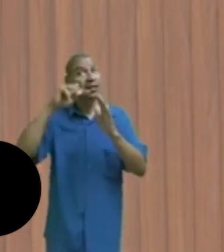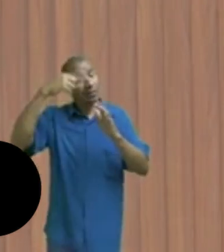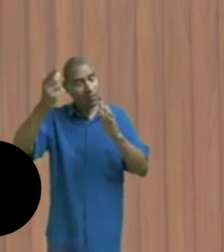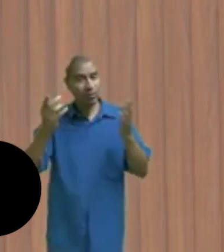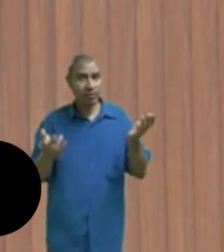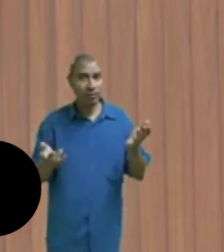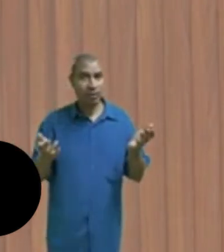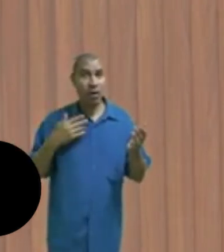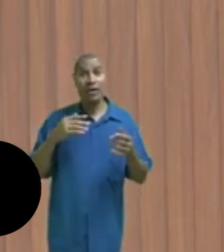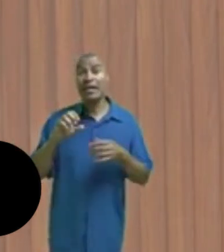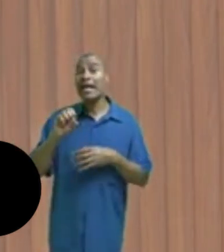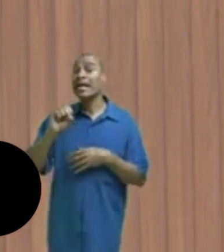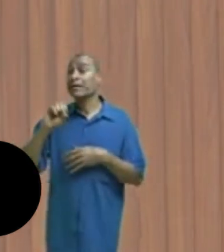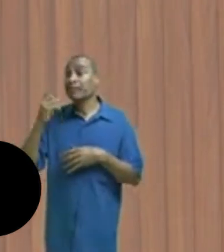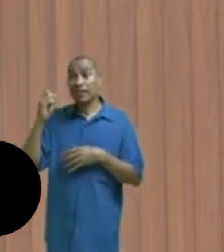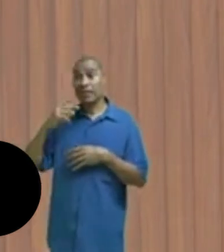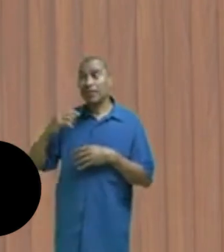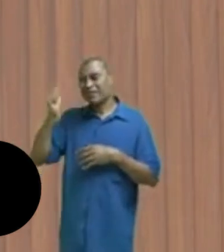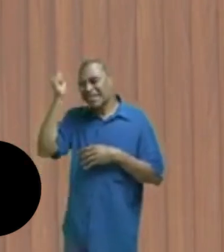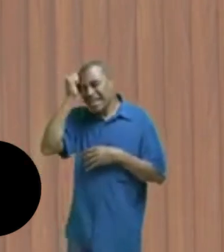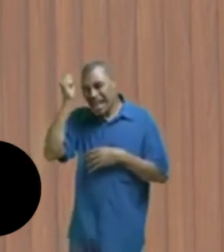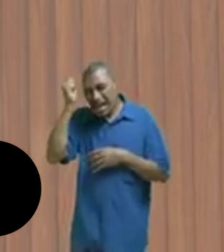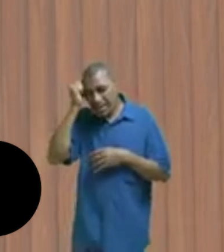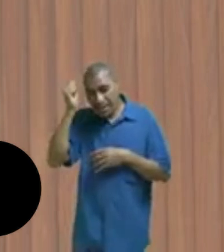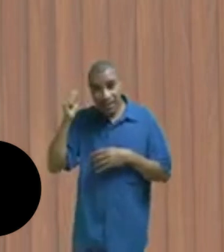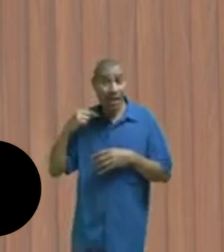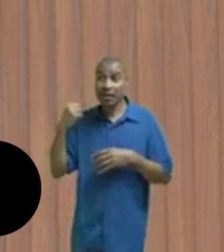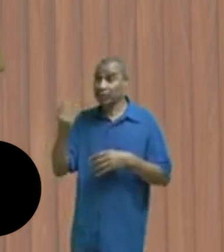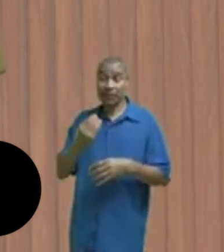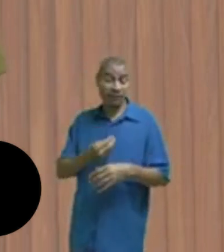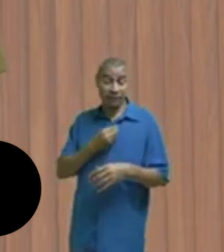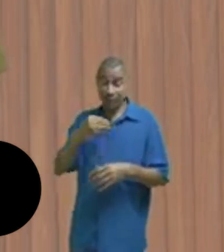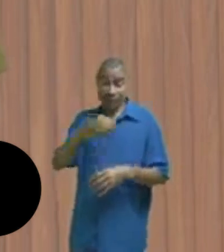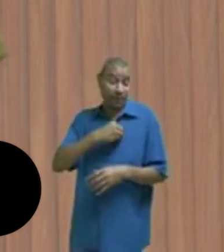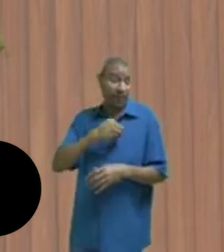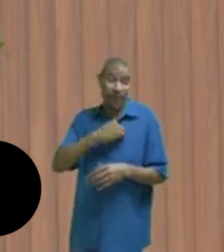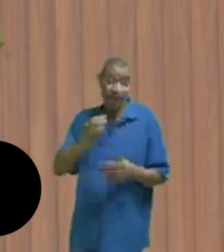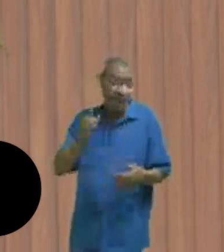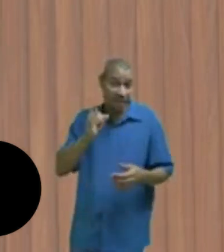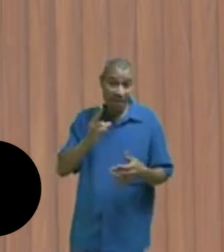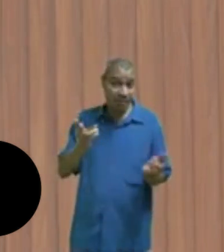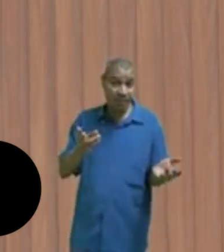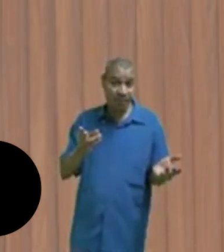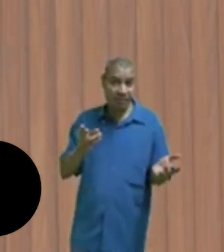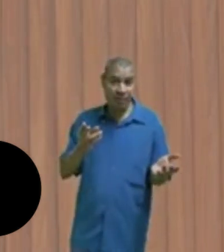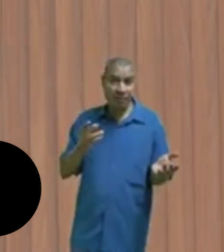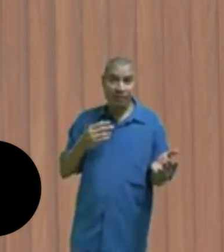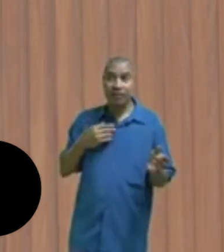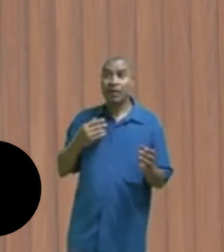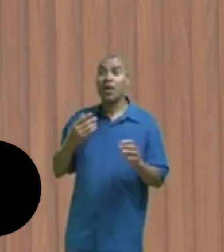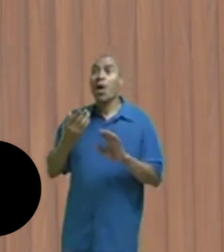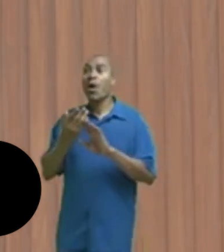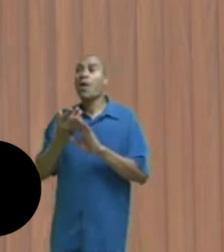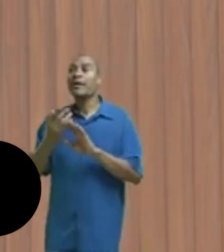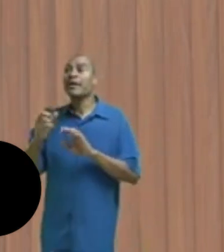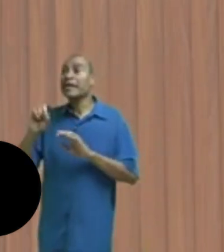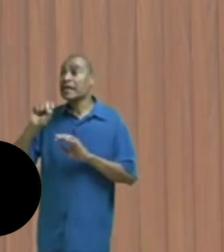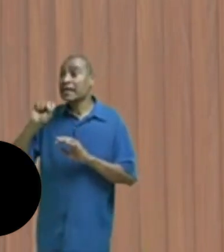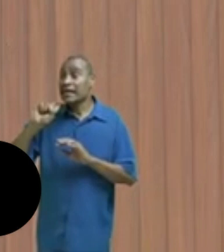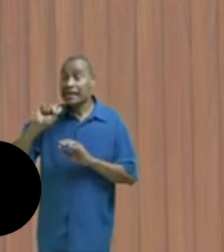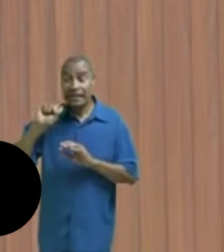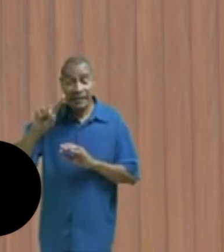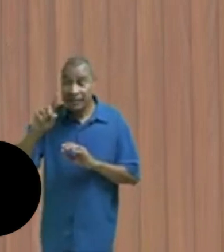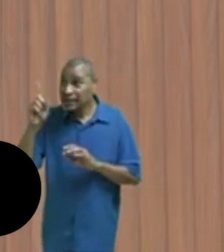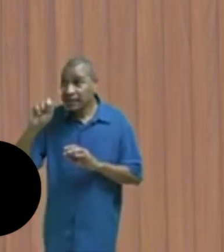Sem o novo nascimento, nós somos por natureza filhos da ira. Sem o novo nascimento, nós amamos as trevas